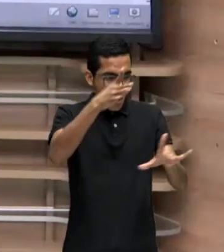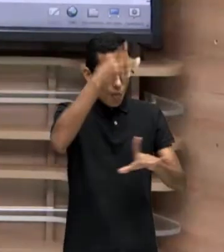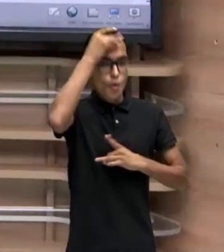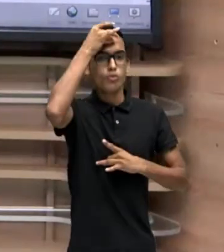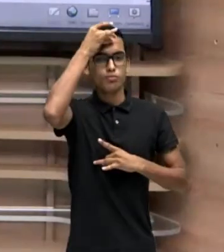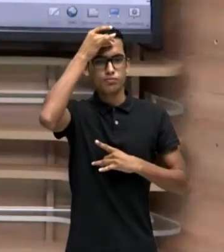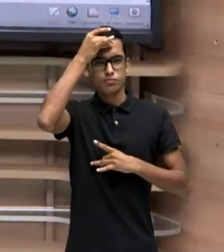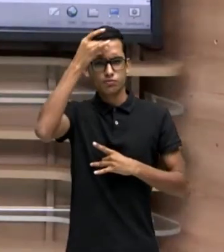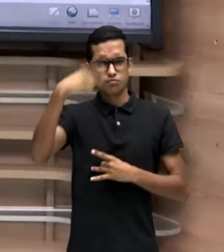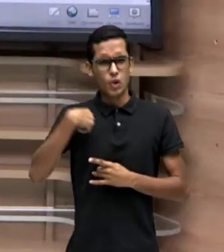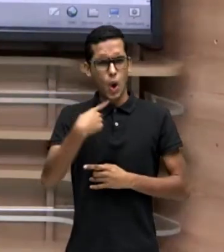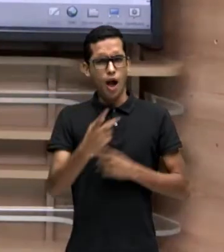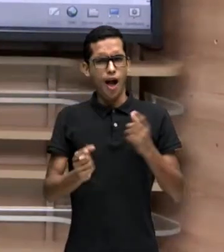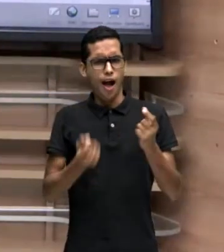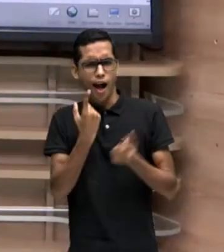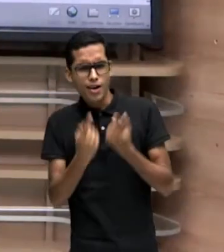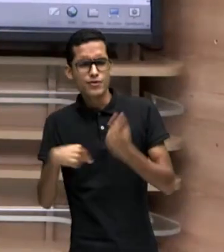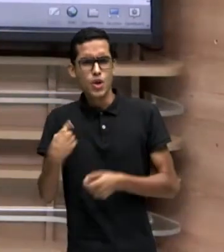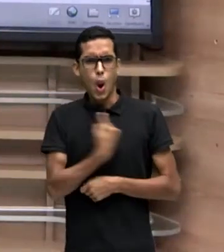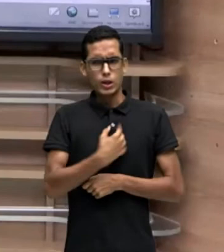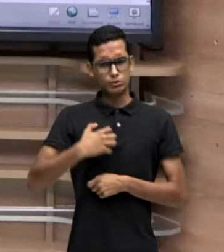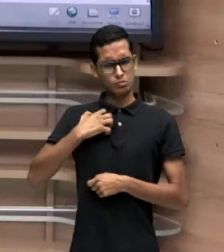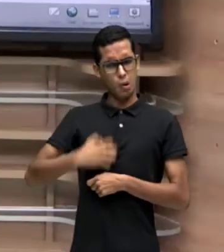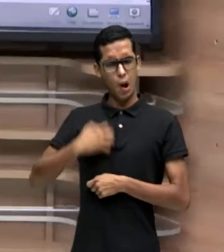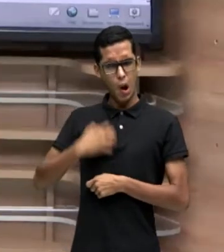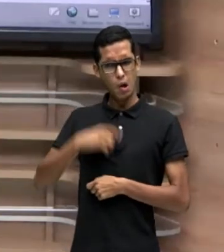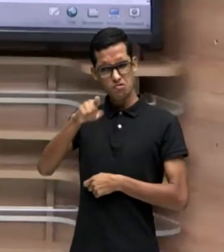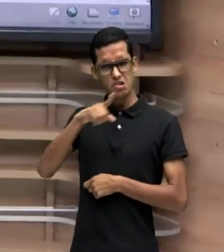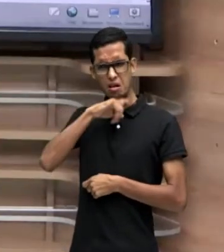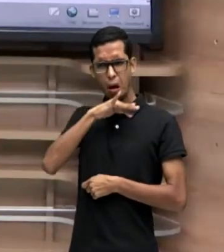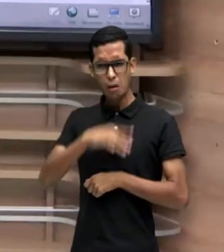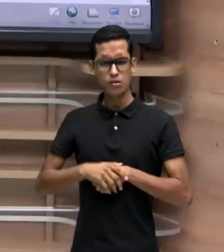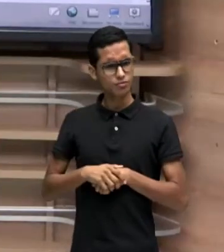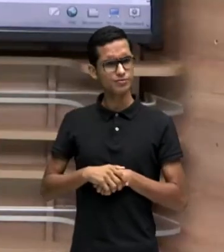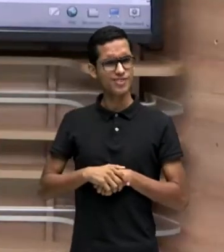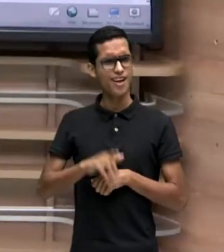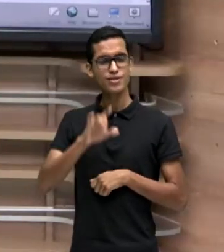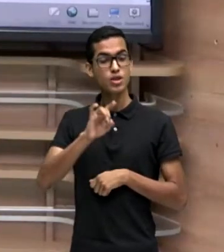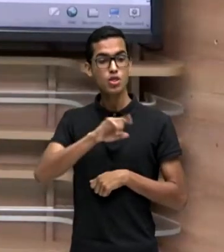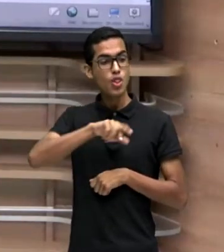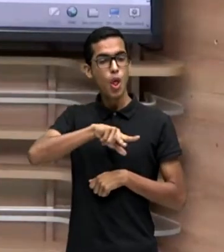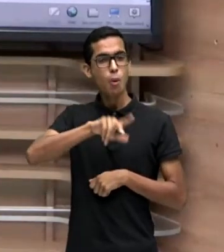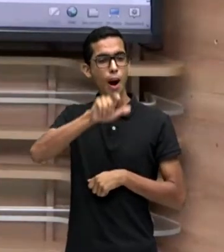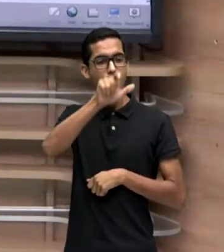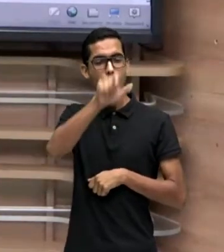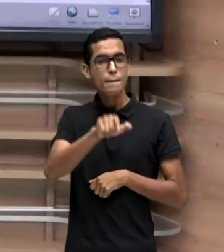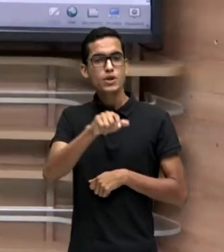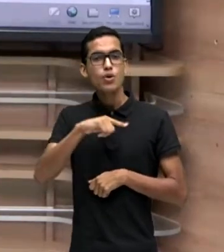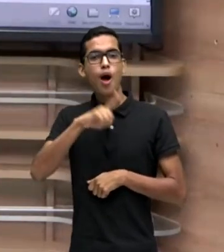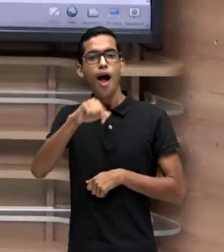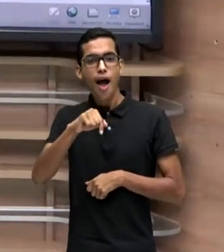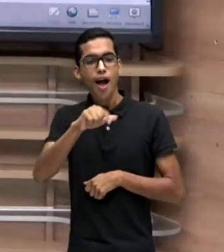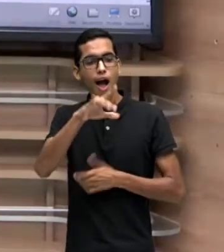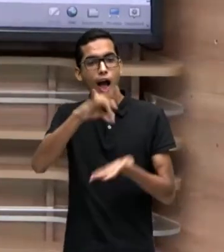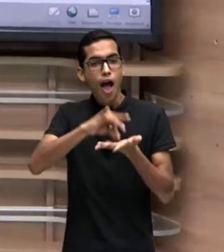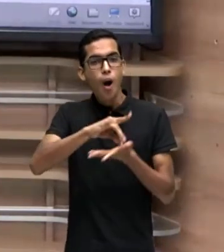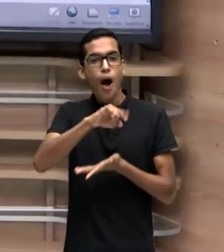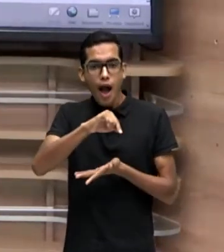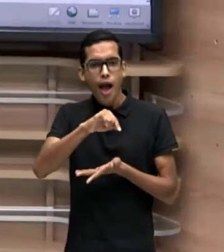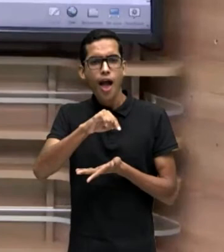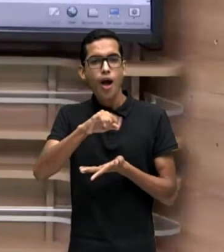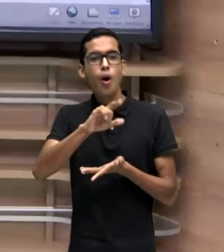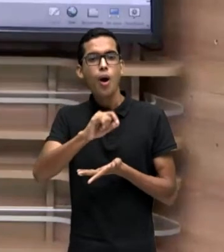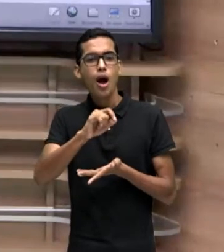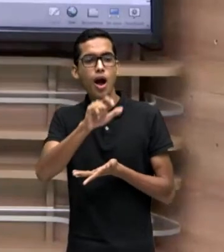é um ser humano tão ruim, mano? Mas não é o personagem que ele incorpora, é um negócio engraçado, né? Então, a intenção é